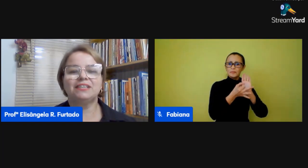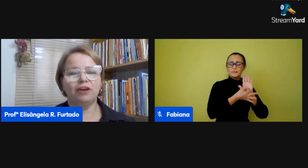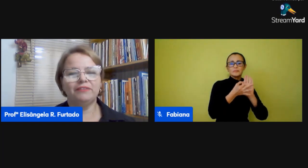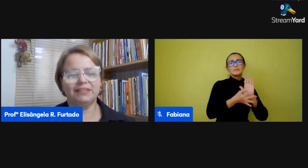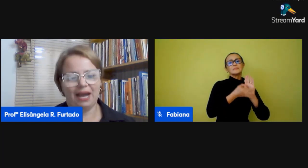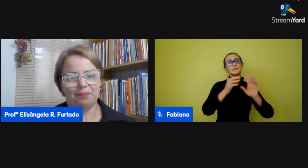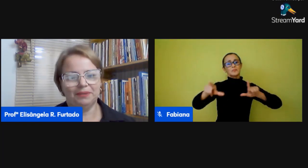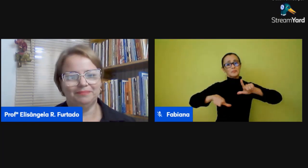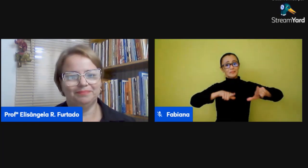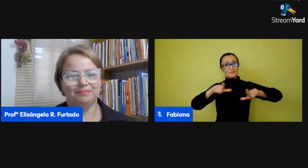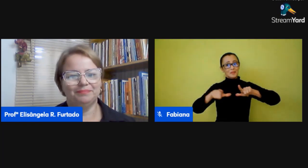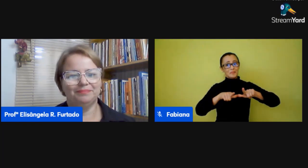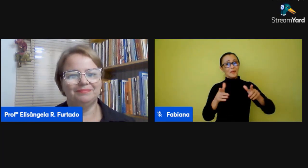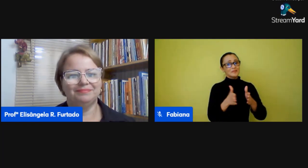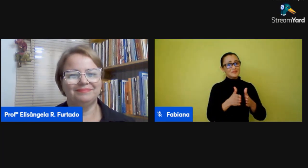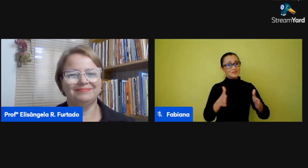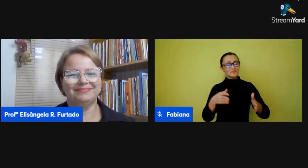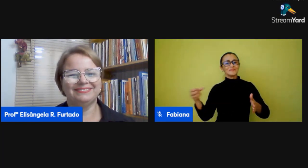para essa nova etapa.